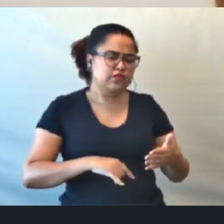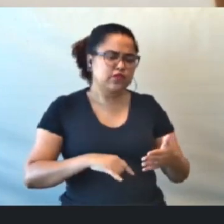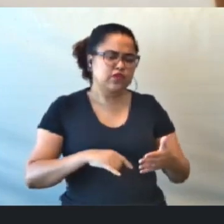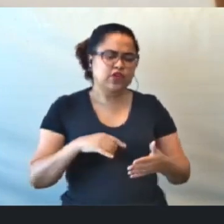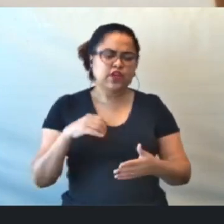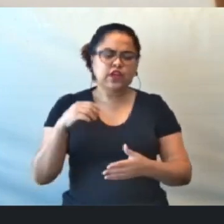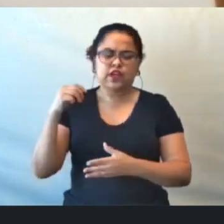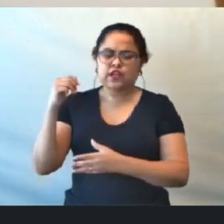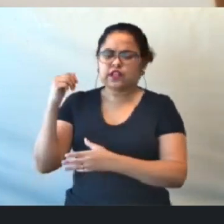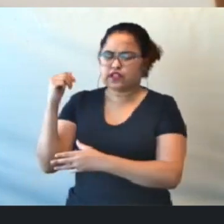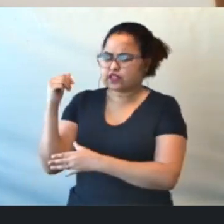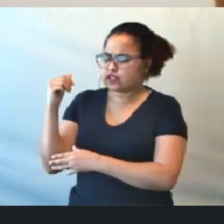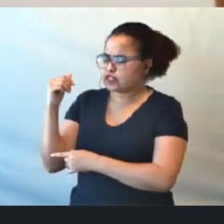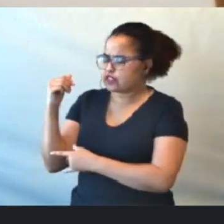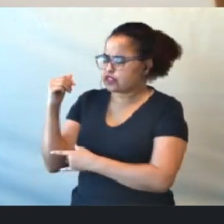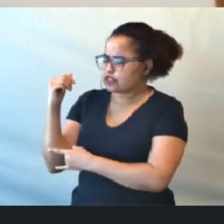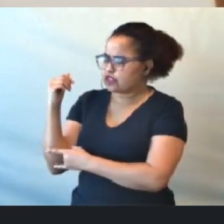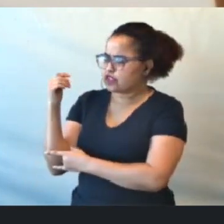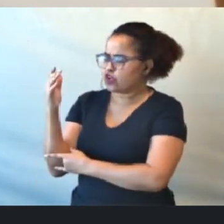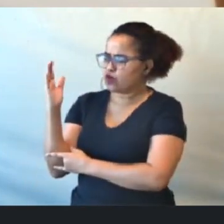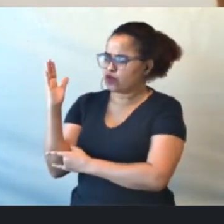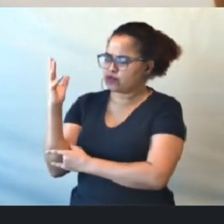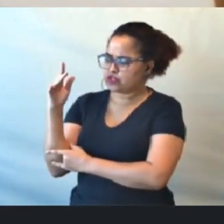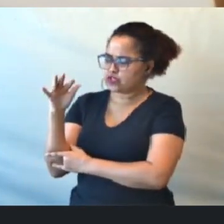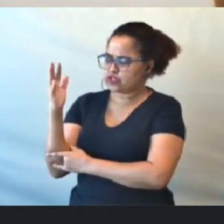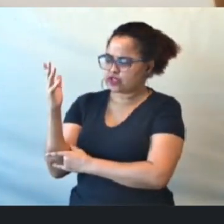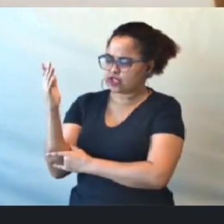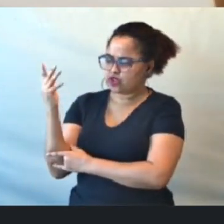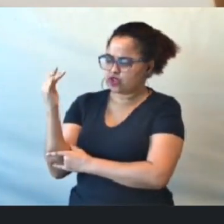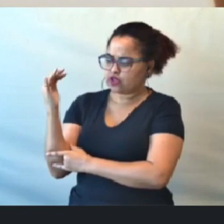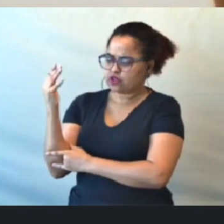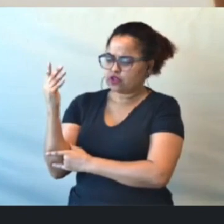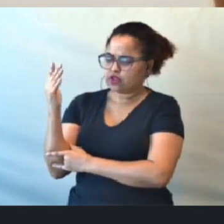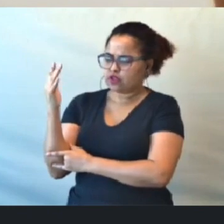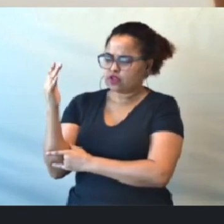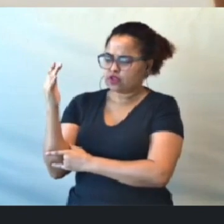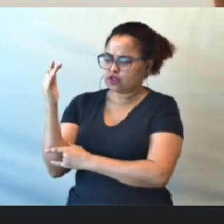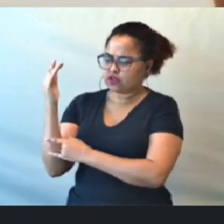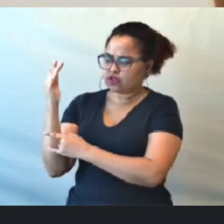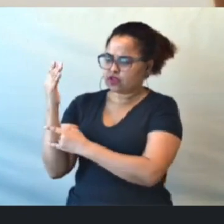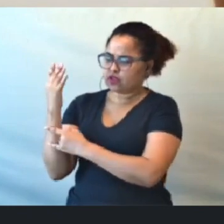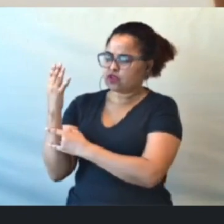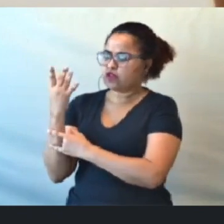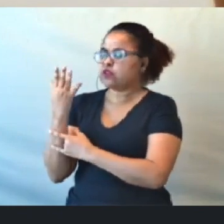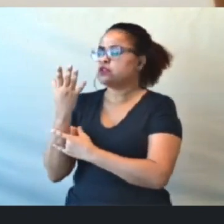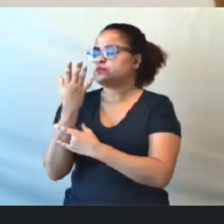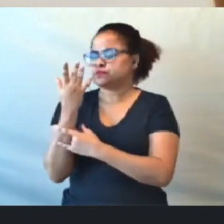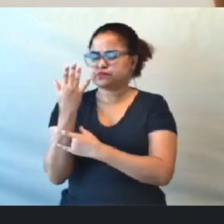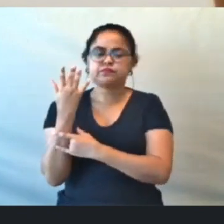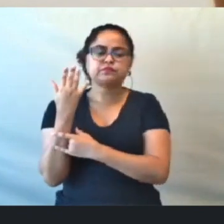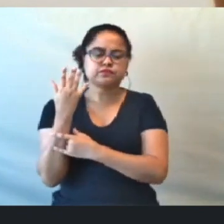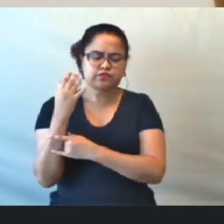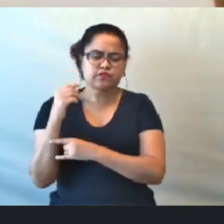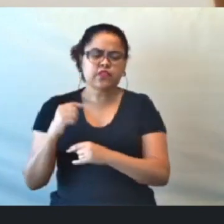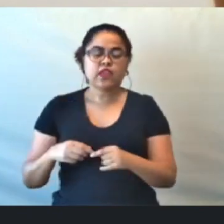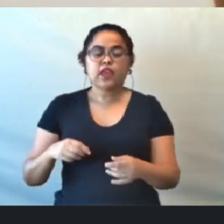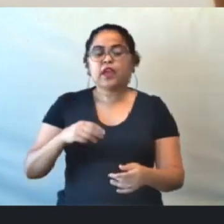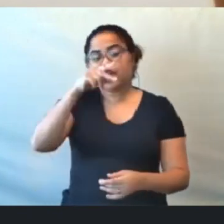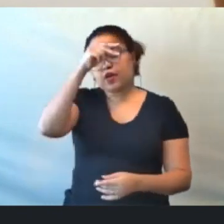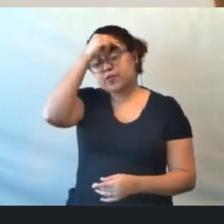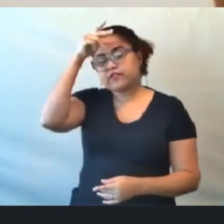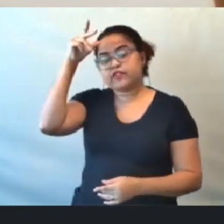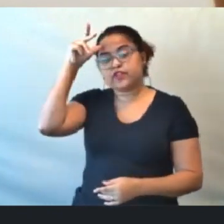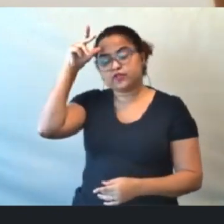Prefeitura, só esclarecendo um pouco, a Prefeitura contratou a UFMG como executora